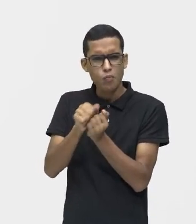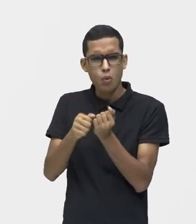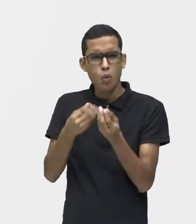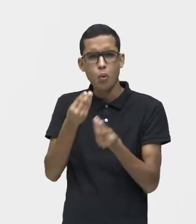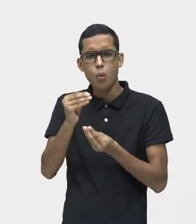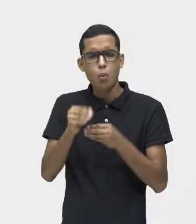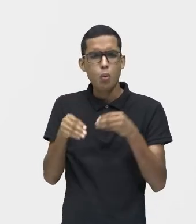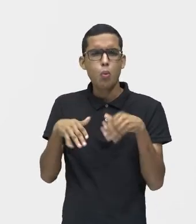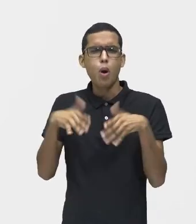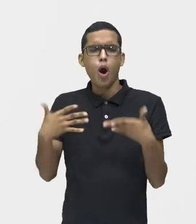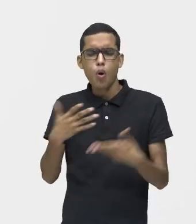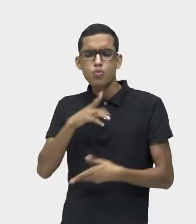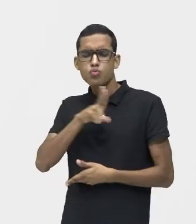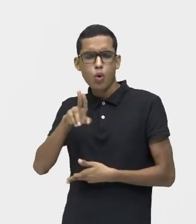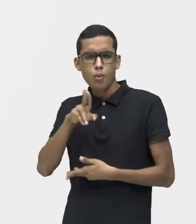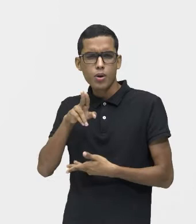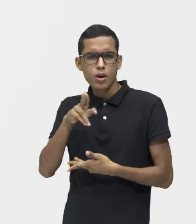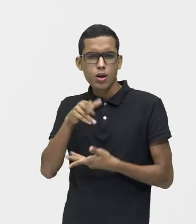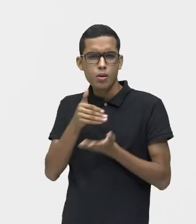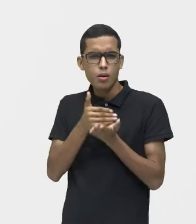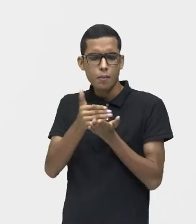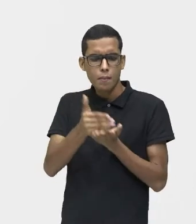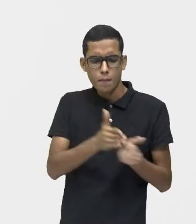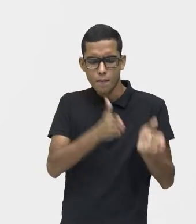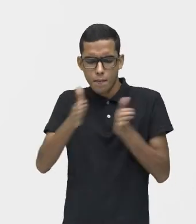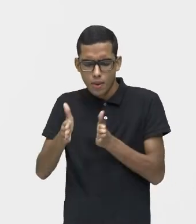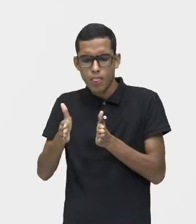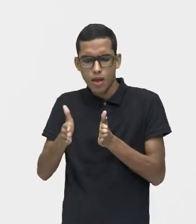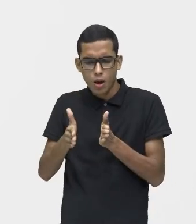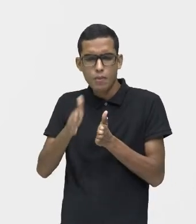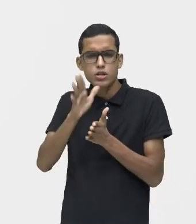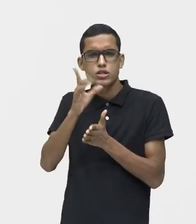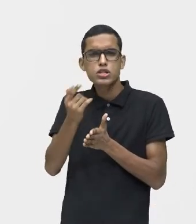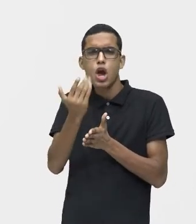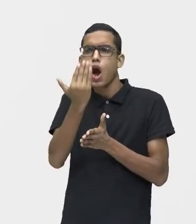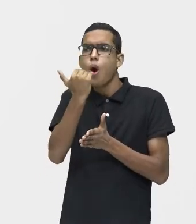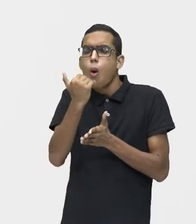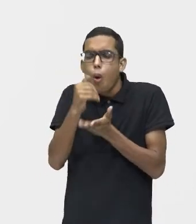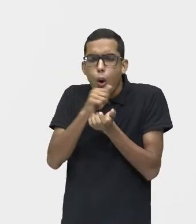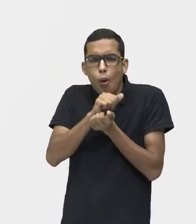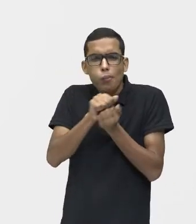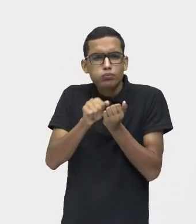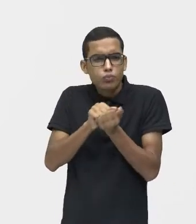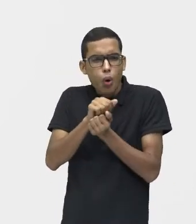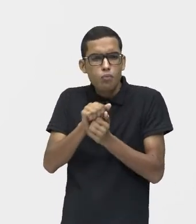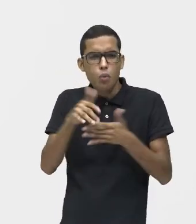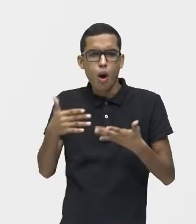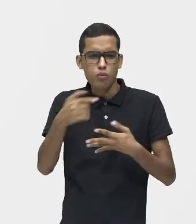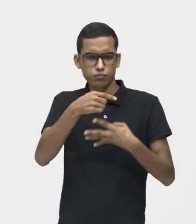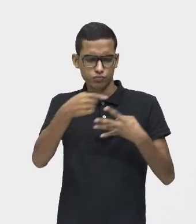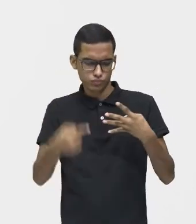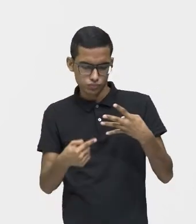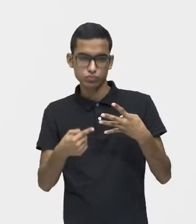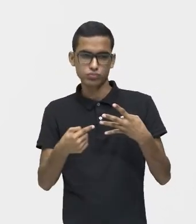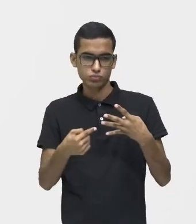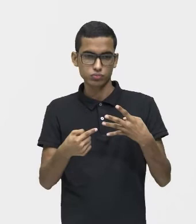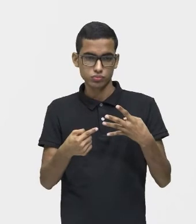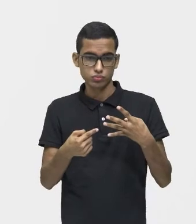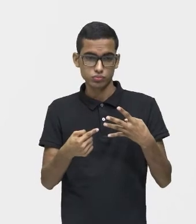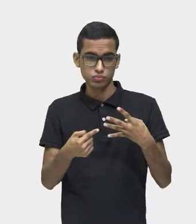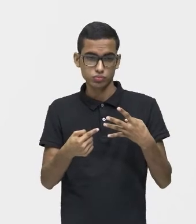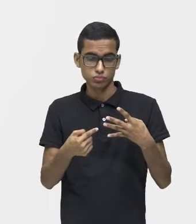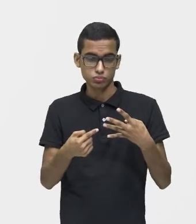digestão? Celular, química, mecânica ou enzimática, né? Então, essas são as nossas alternativas aí da